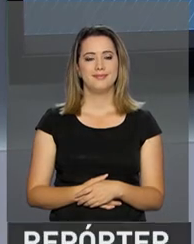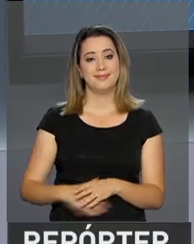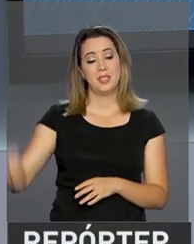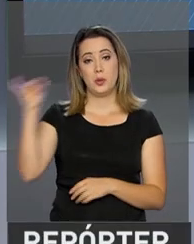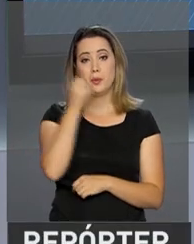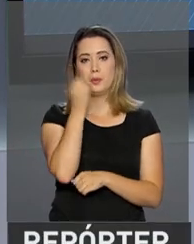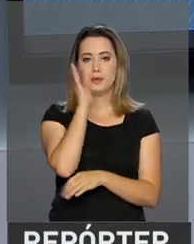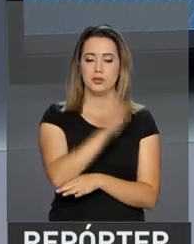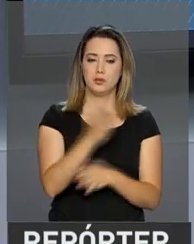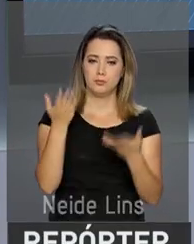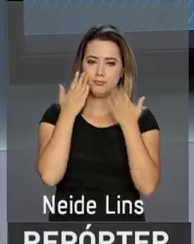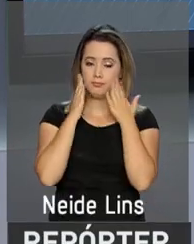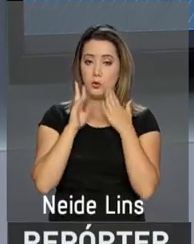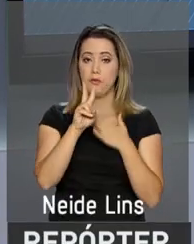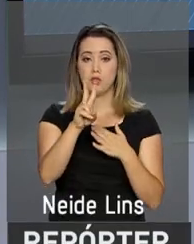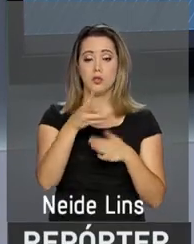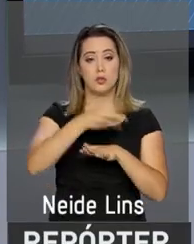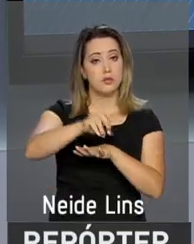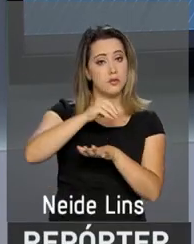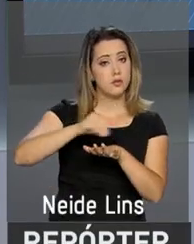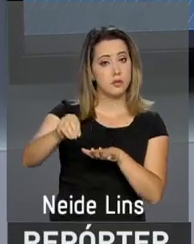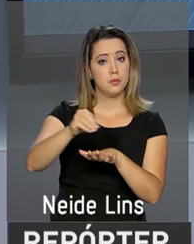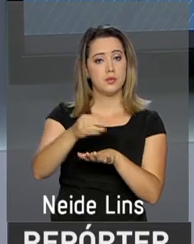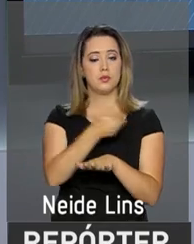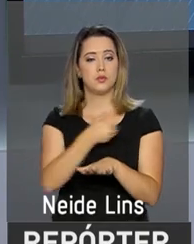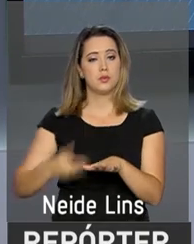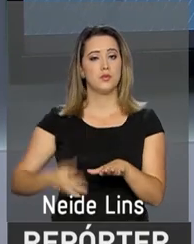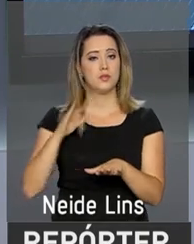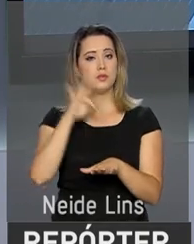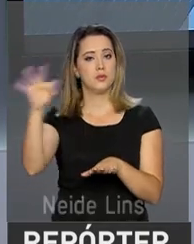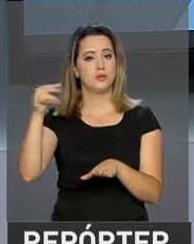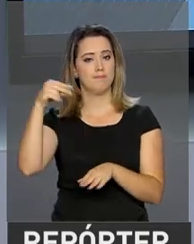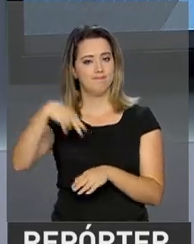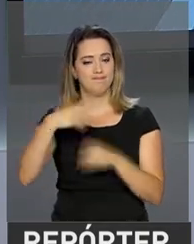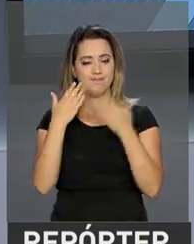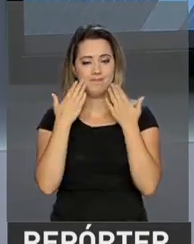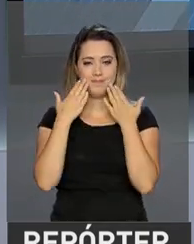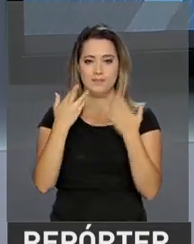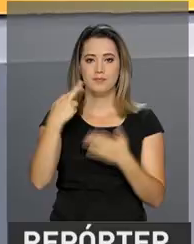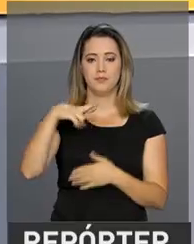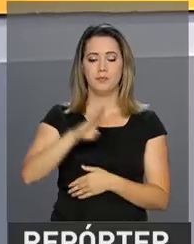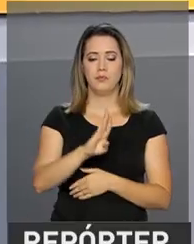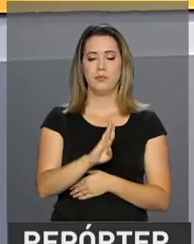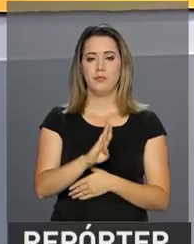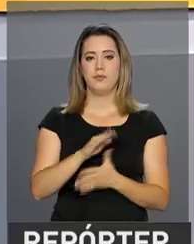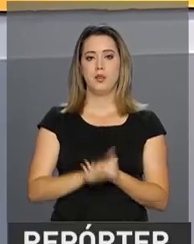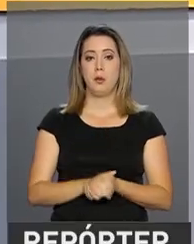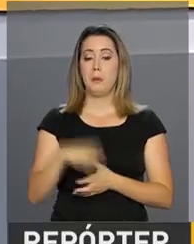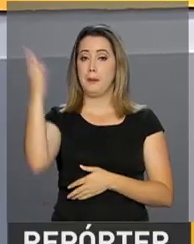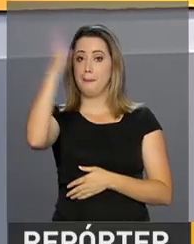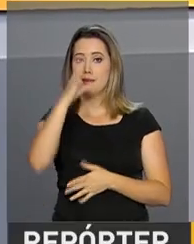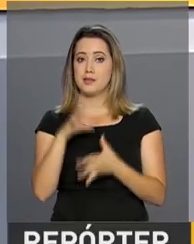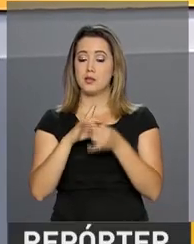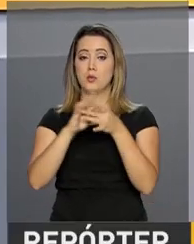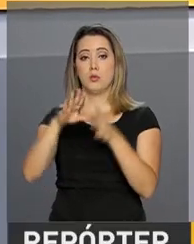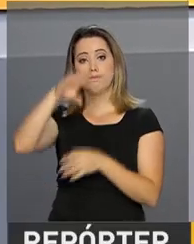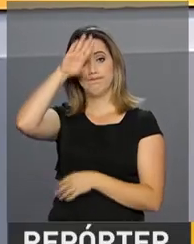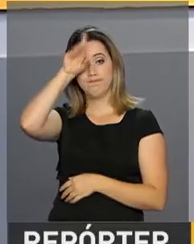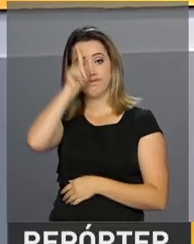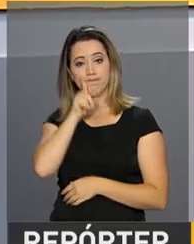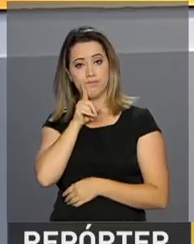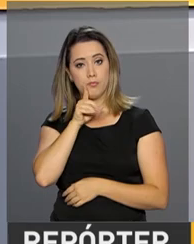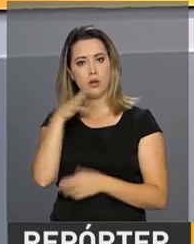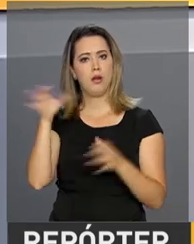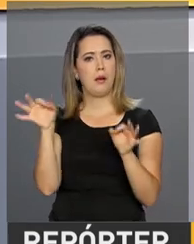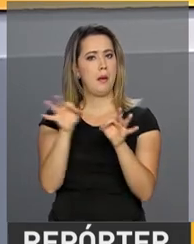Olá, boa tarde. Acompanhe agora as notícias do governo federal aqui no Repórter NBR. Brasil livre da febre amarela. O